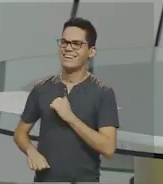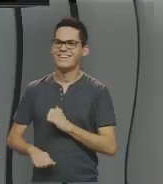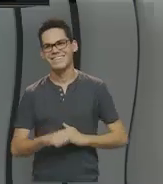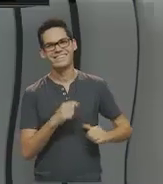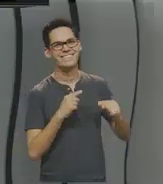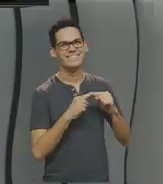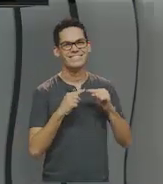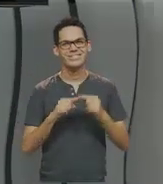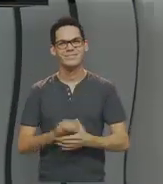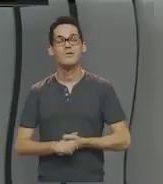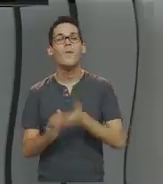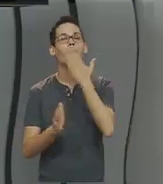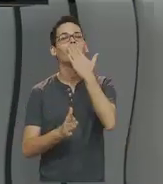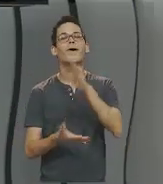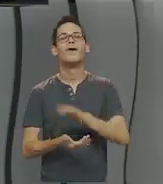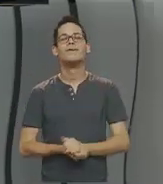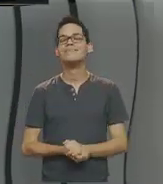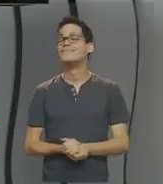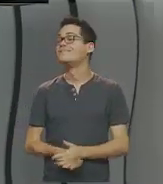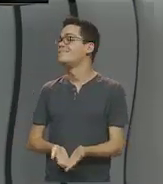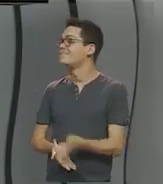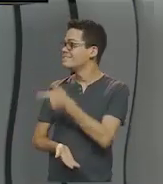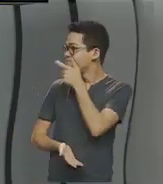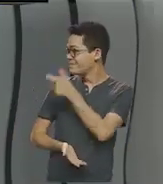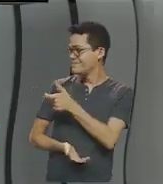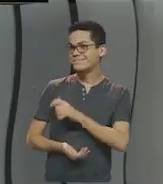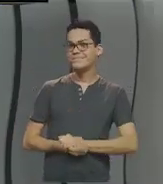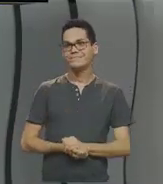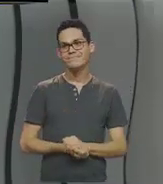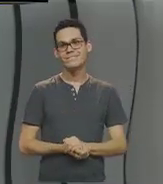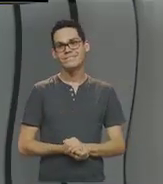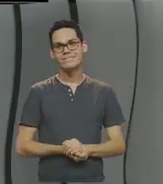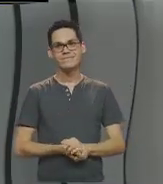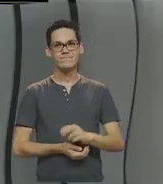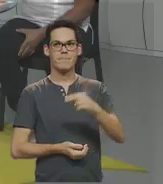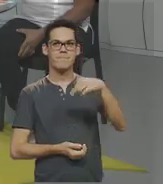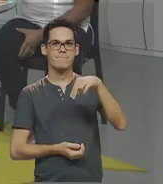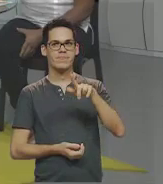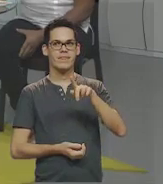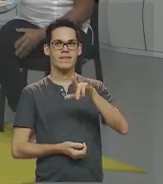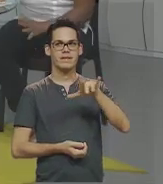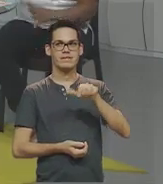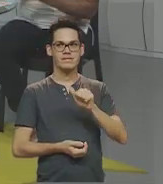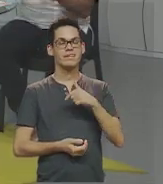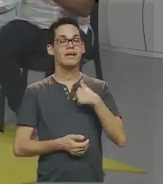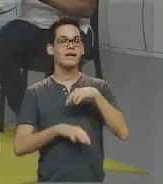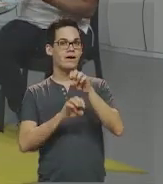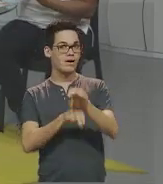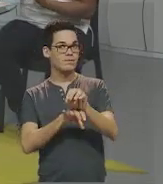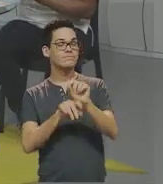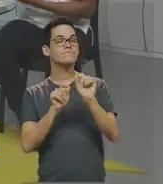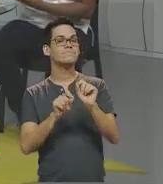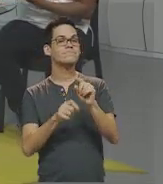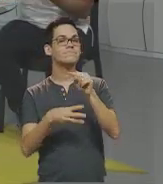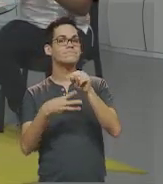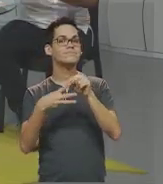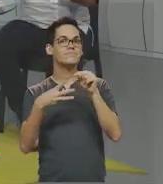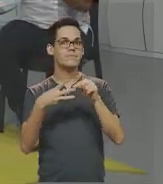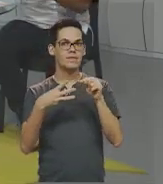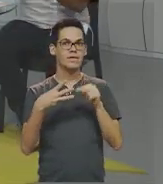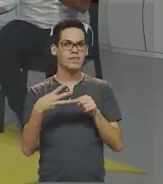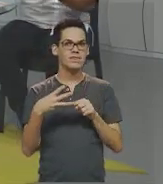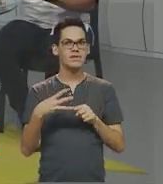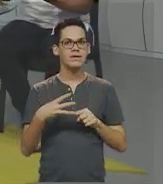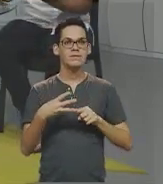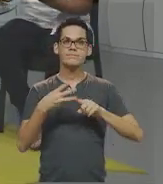isso é muito interessante, Angélica, porque foi uma das questões que eu abordei na aula, que são 3 funções que a gente